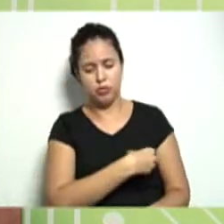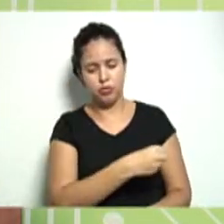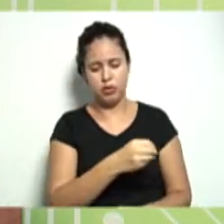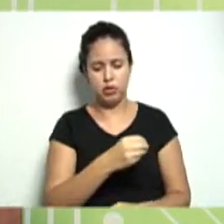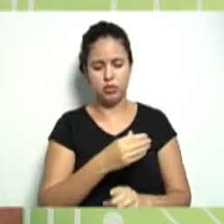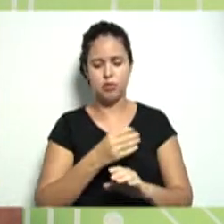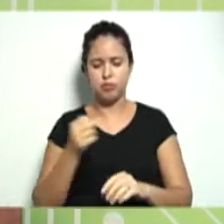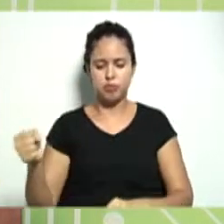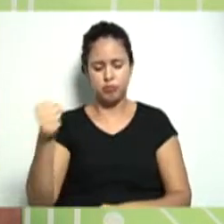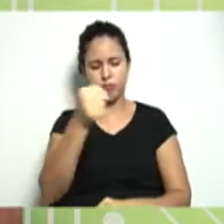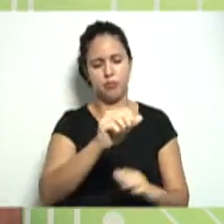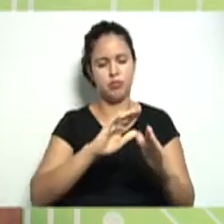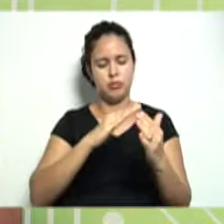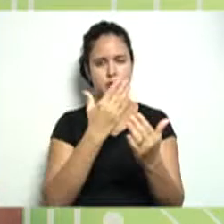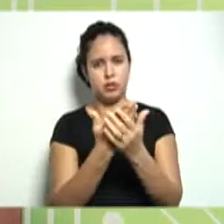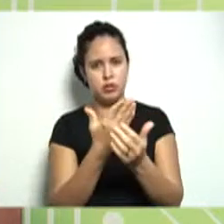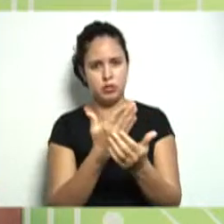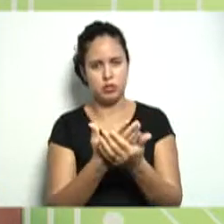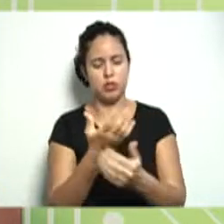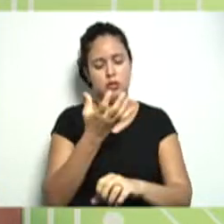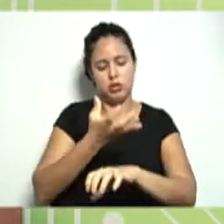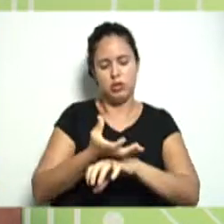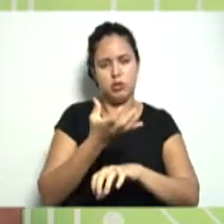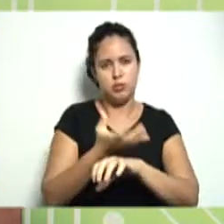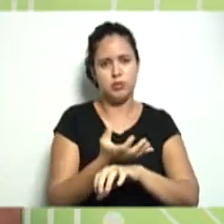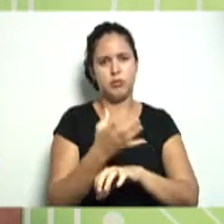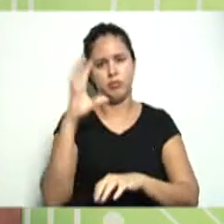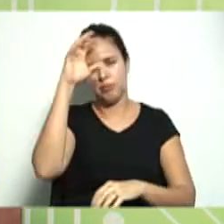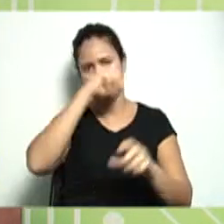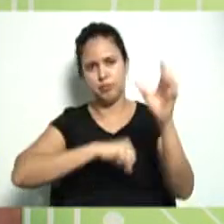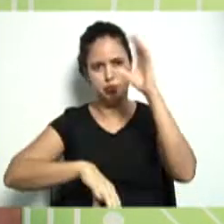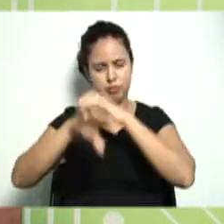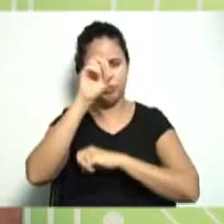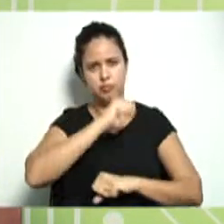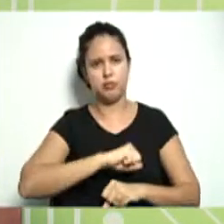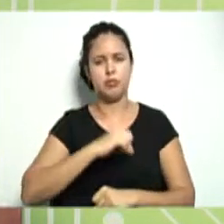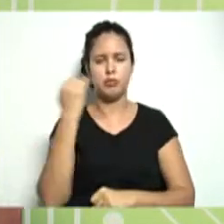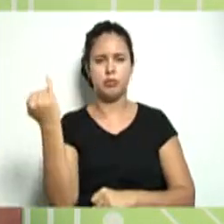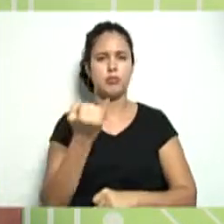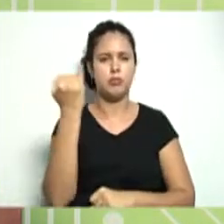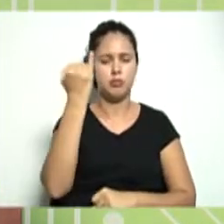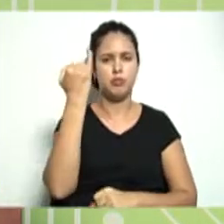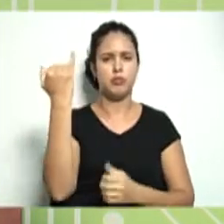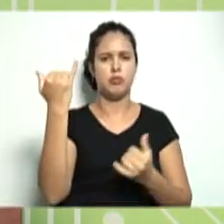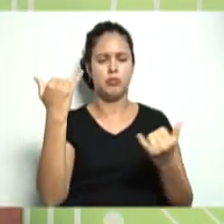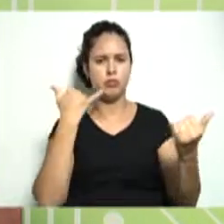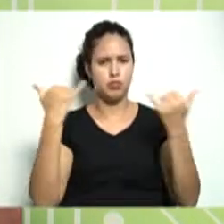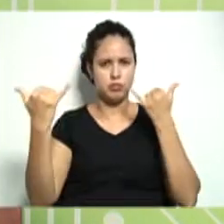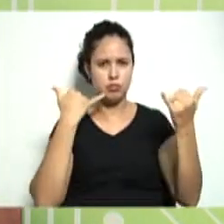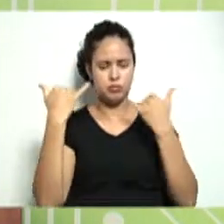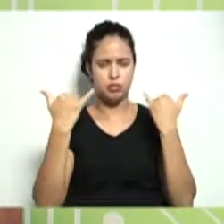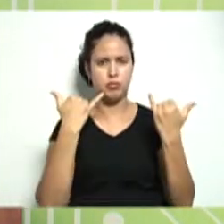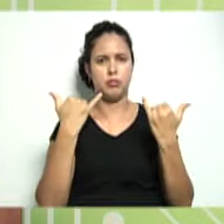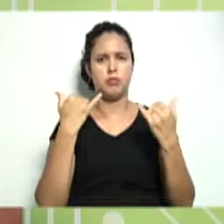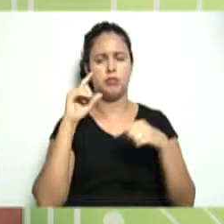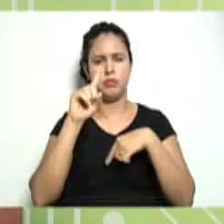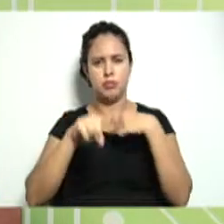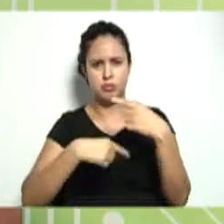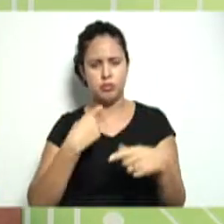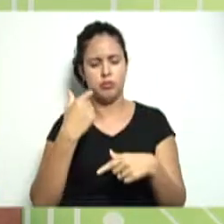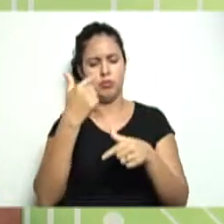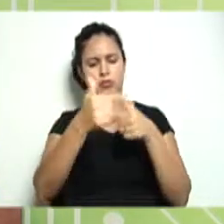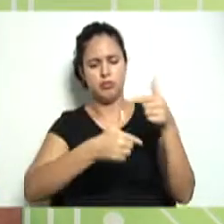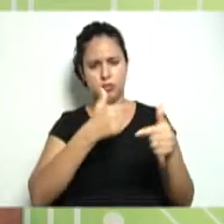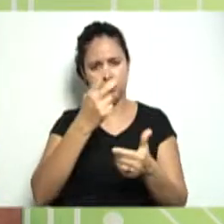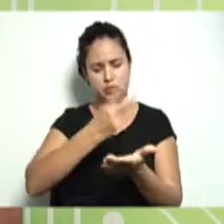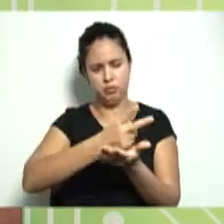aquelas determinadas disciplinas, aquelas importantes informações para a pessoa conduzir a polis. Diferente